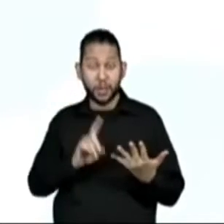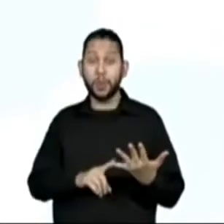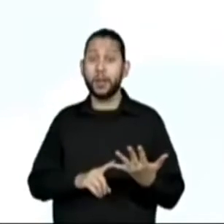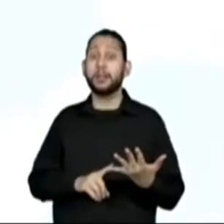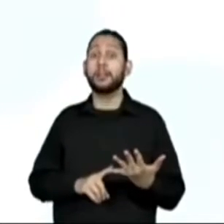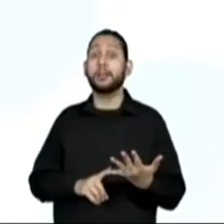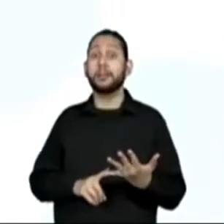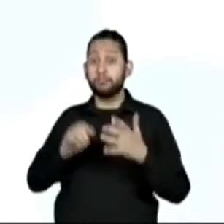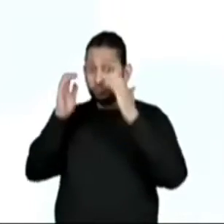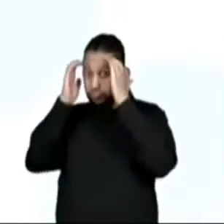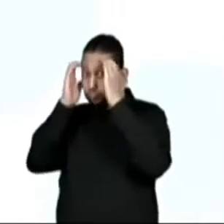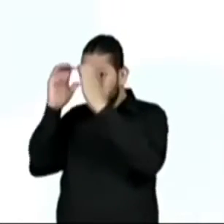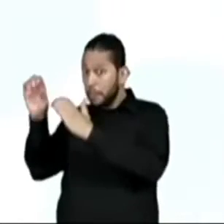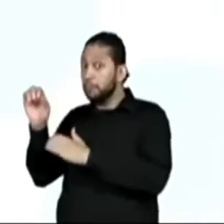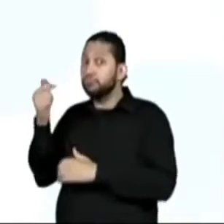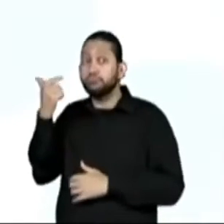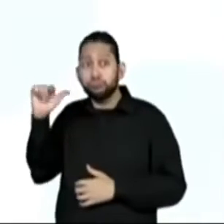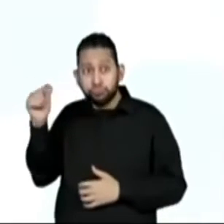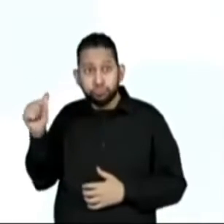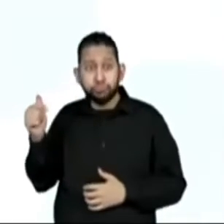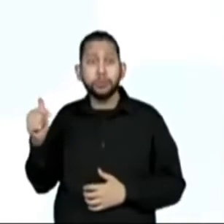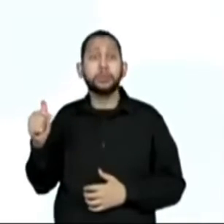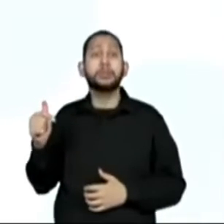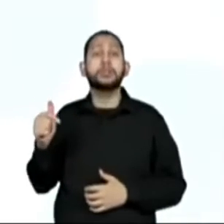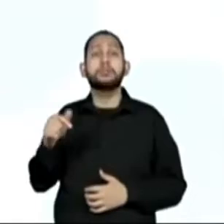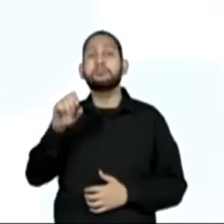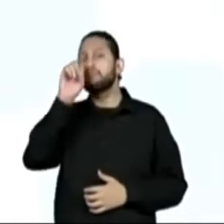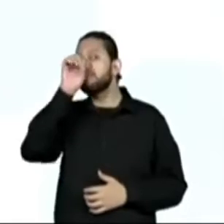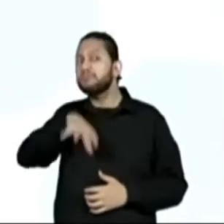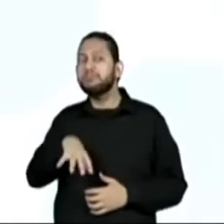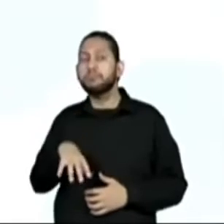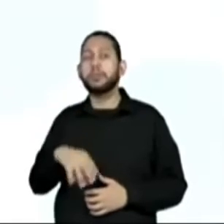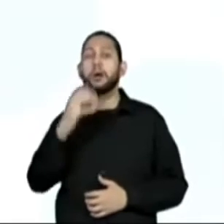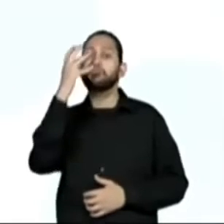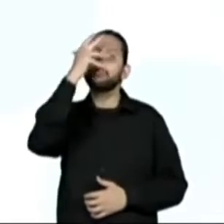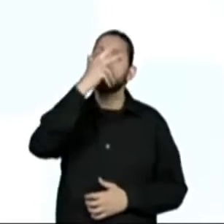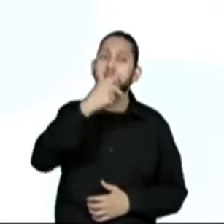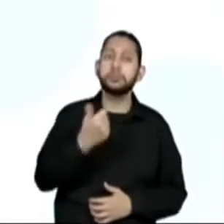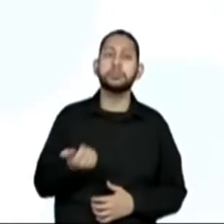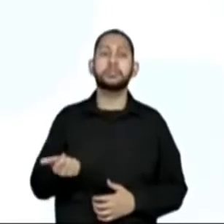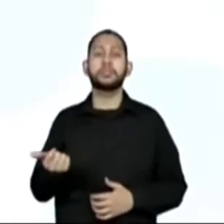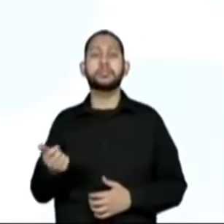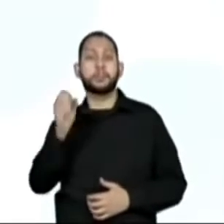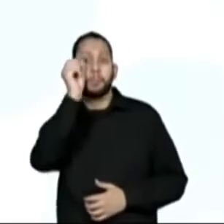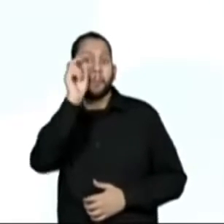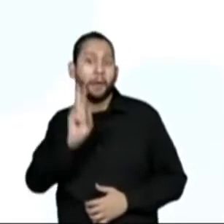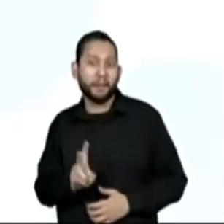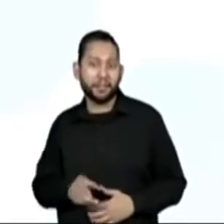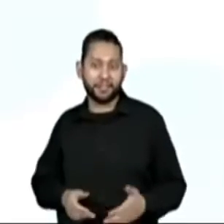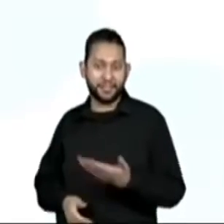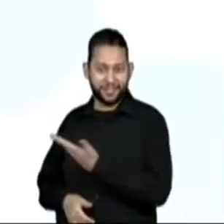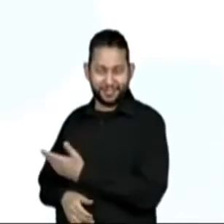Então, temos essas e outras que vocês estão colocando aí, ó. Bela, graciosa,